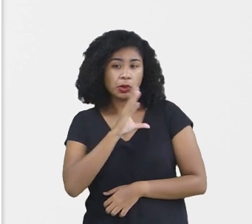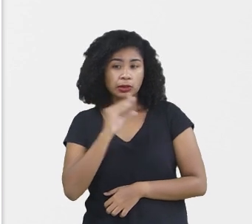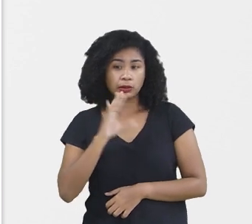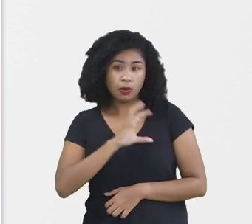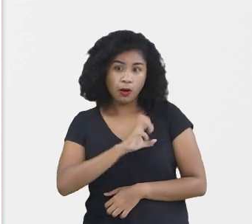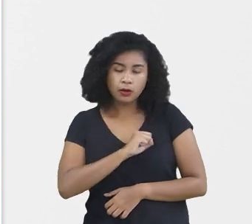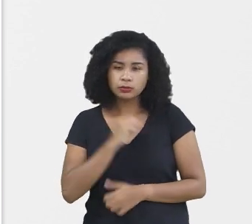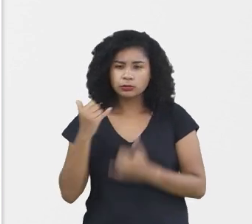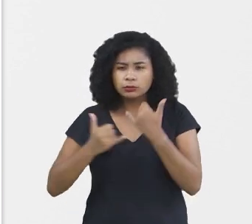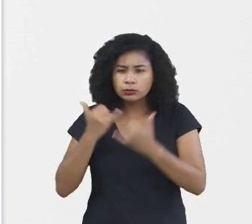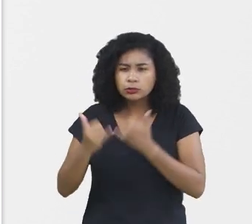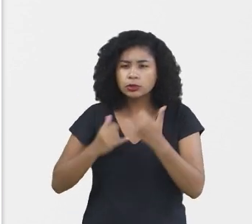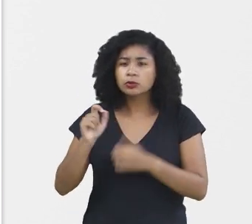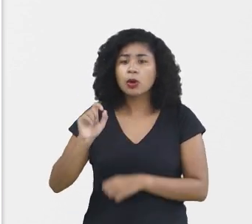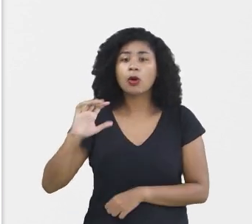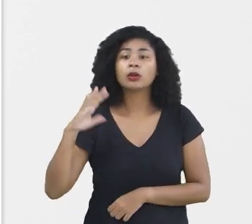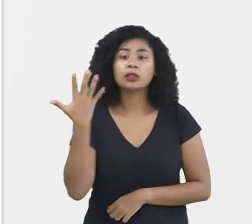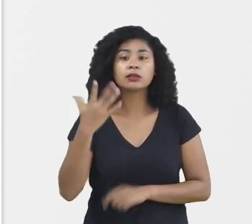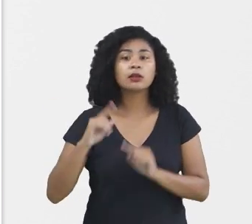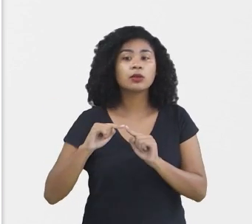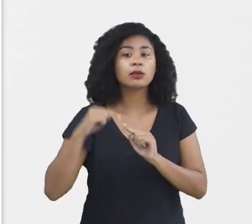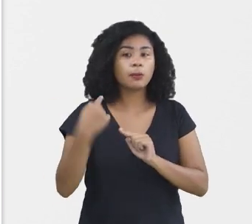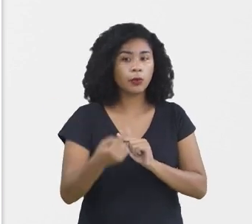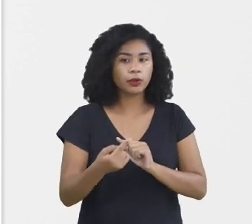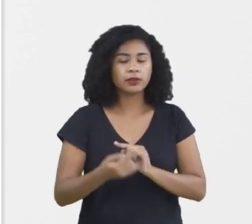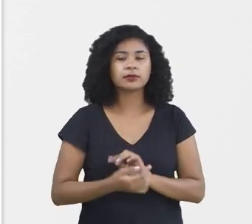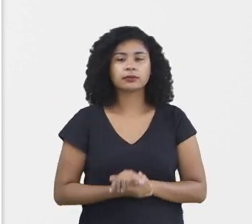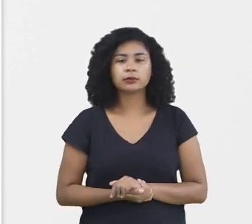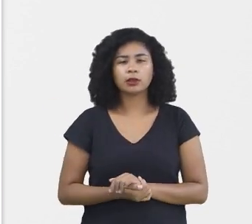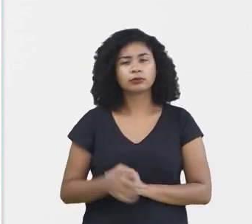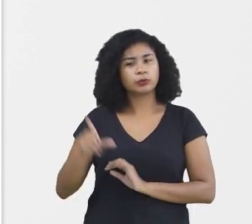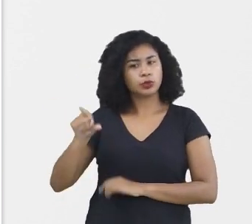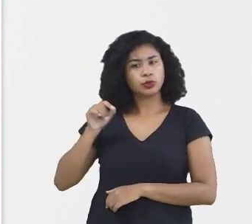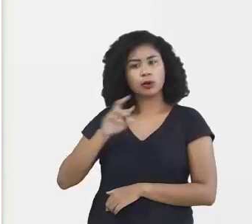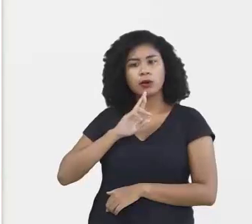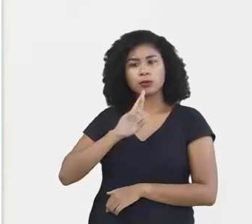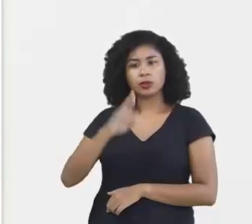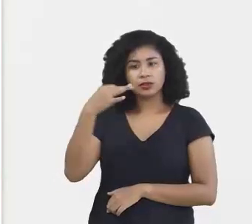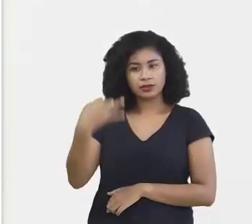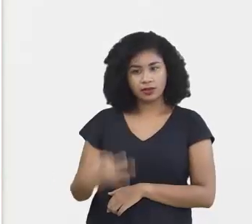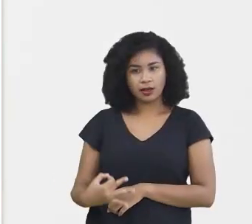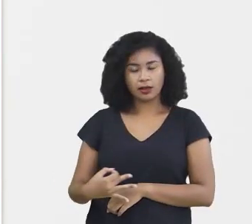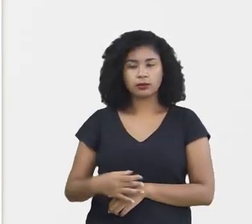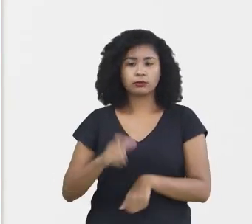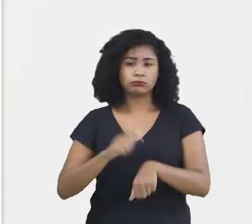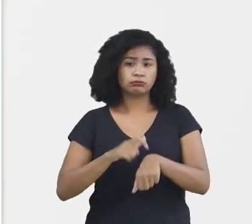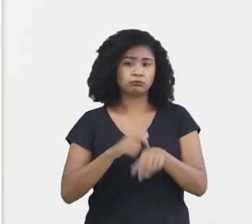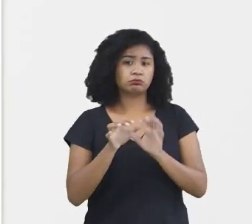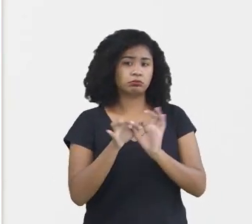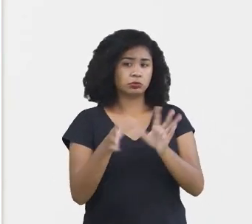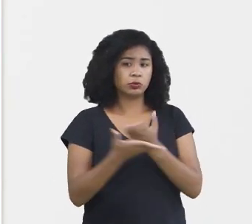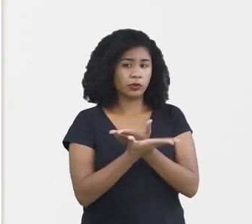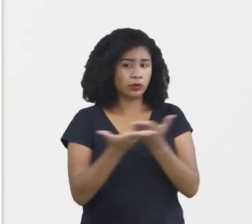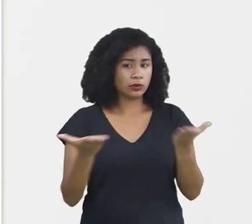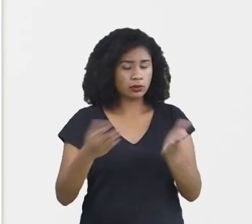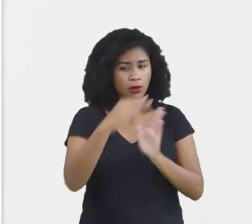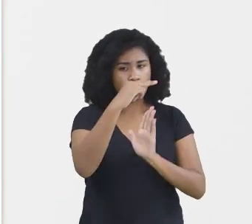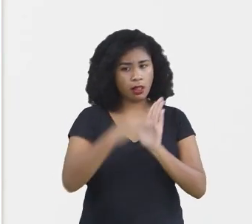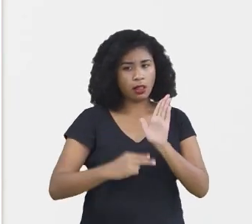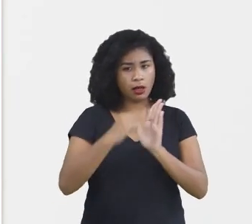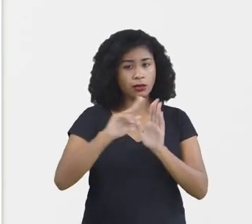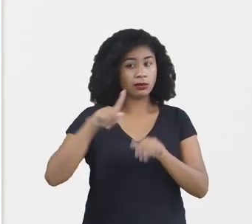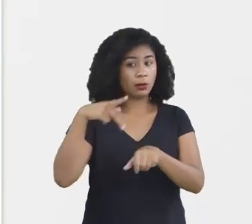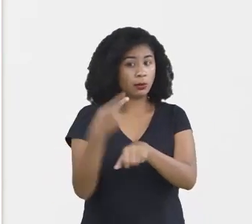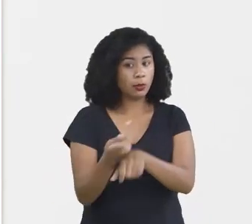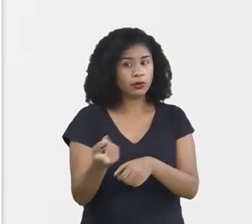tá? Para que vocês possam responder corretamente, tá certo? Então, vamos lá para um tempinho para vocês lerem esse texto, daqui a pouco eu retorno com